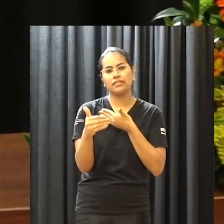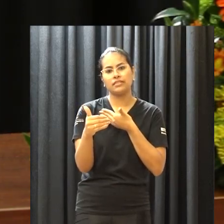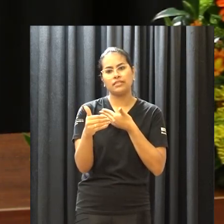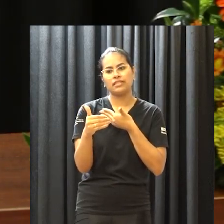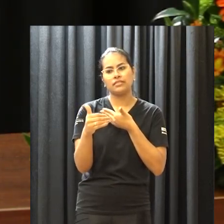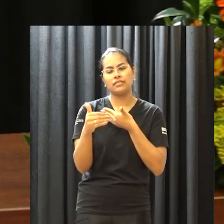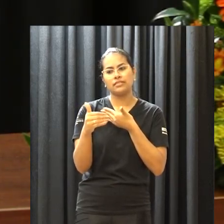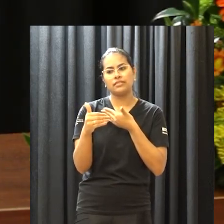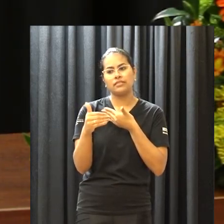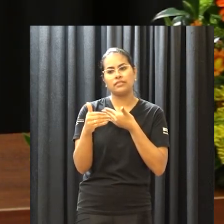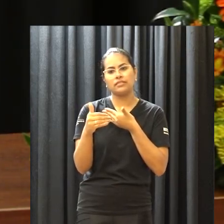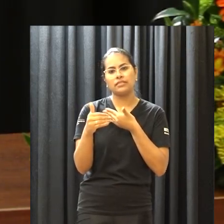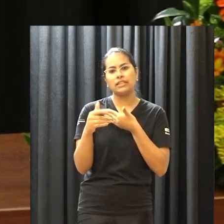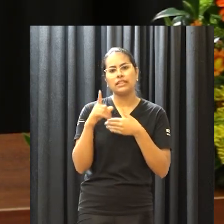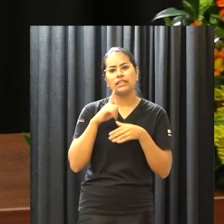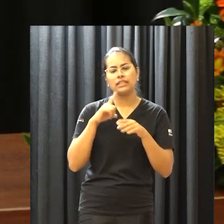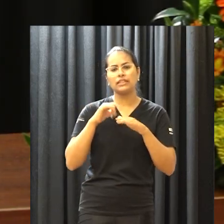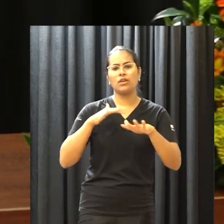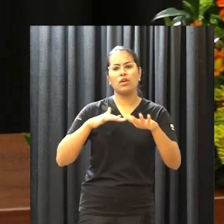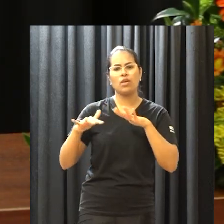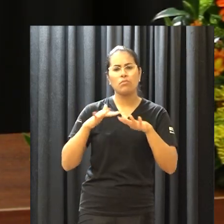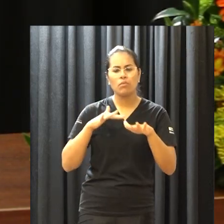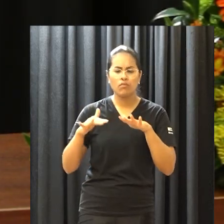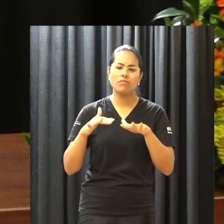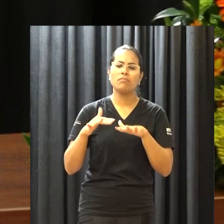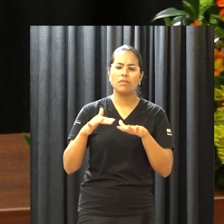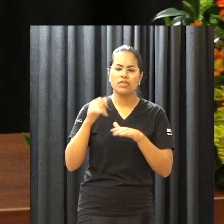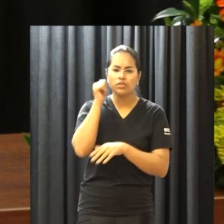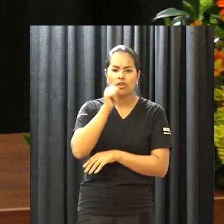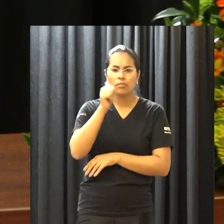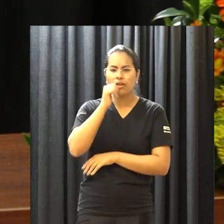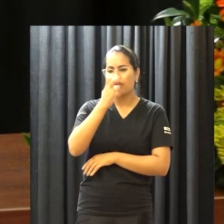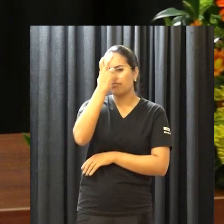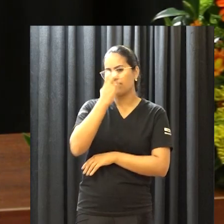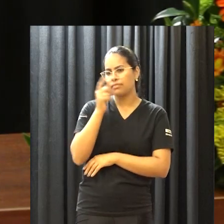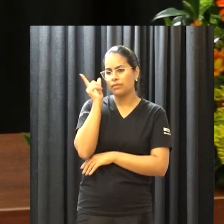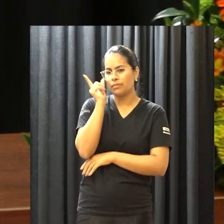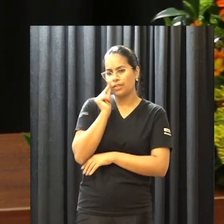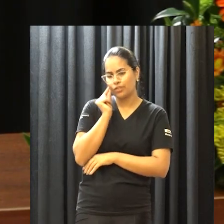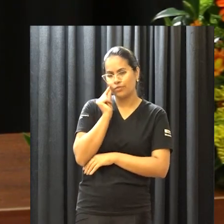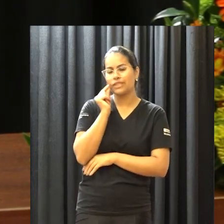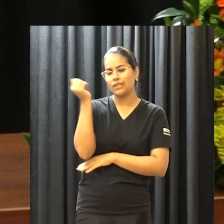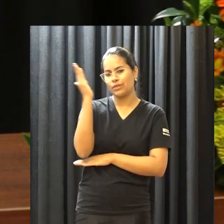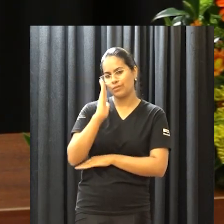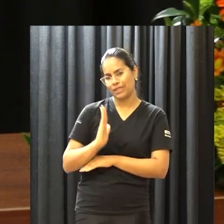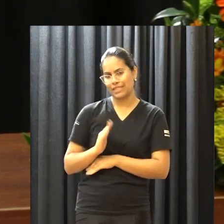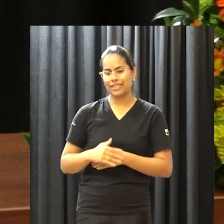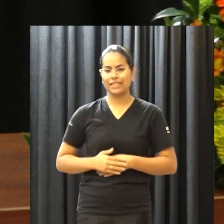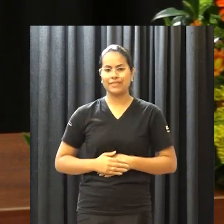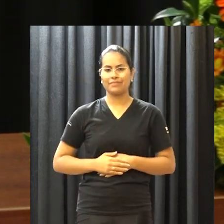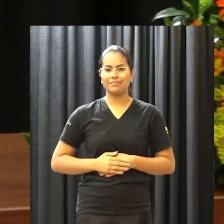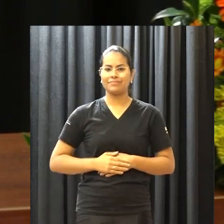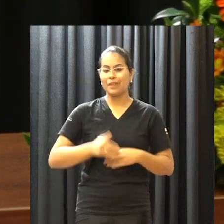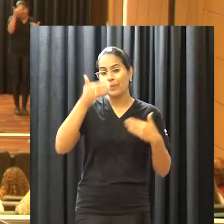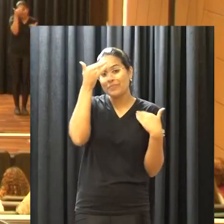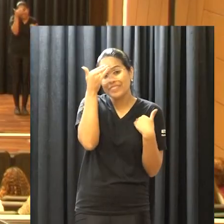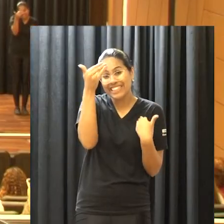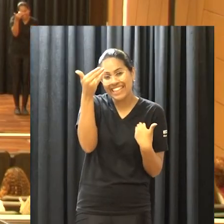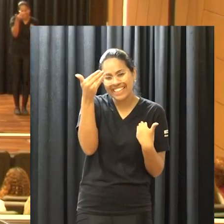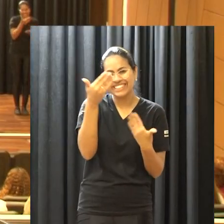o MBMC, o Movimento Brasileiro de Mulheres Cegas e com Baixa Visão, e o Retratos de Fissa. É isso, gente. Obrigada.